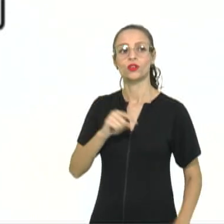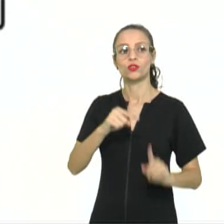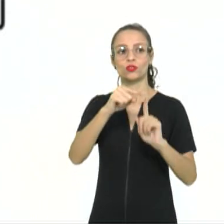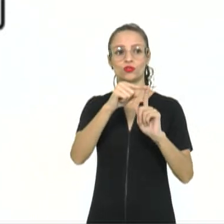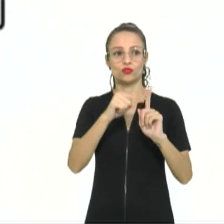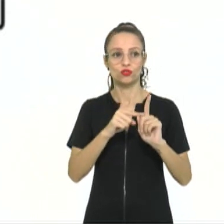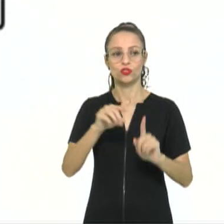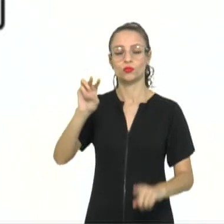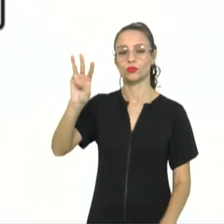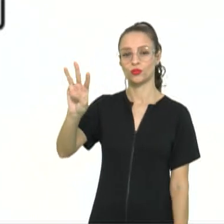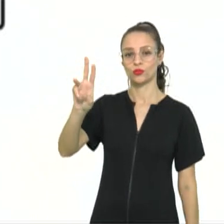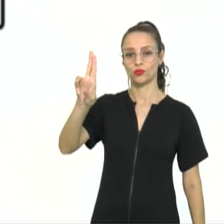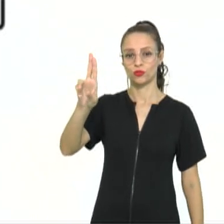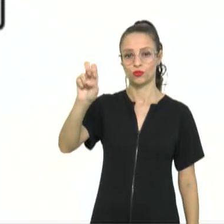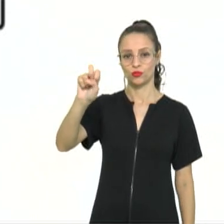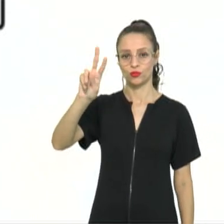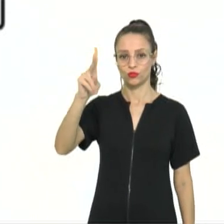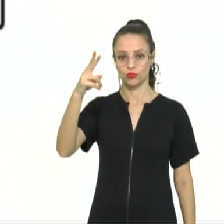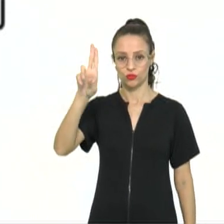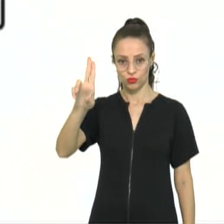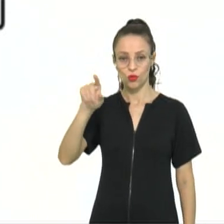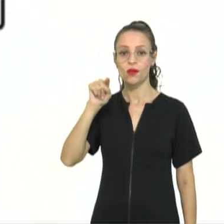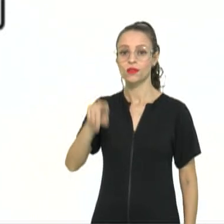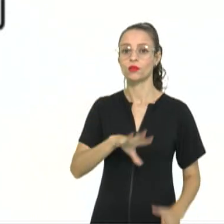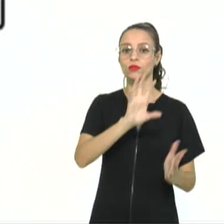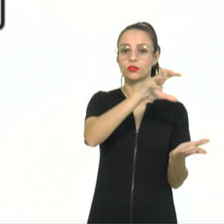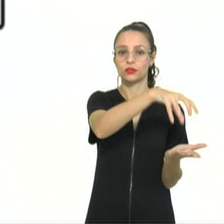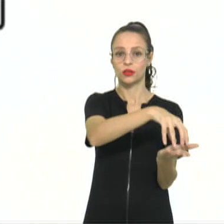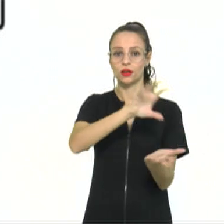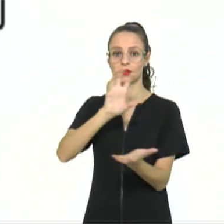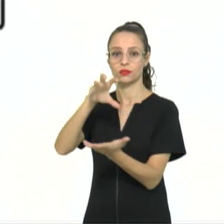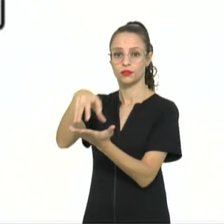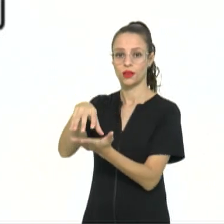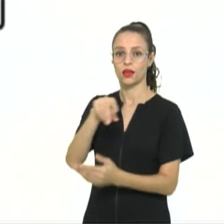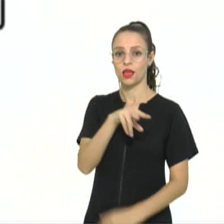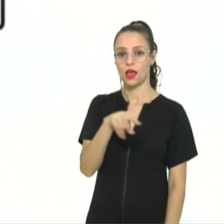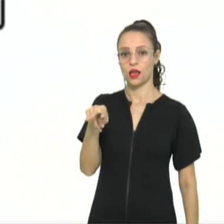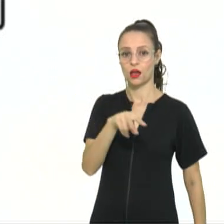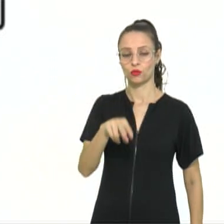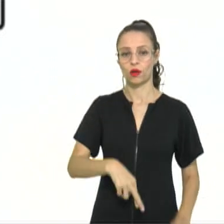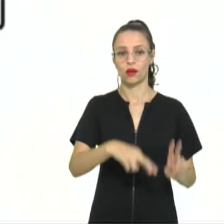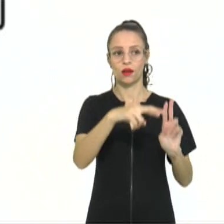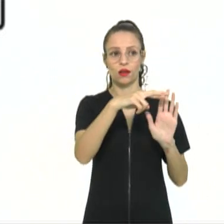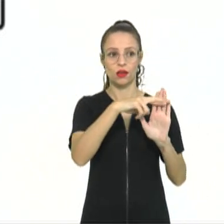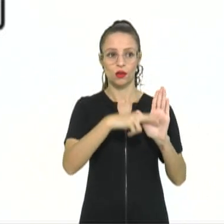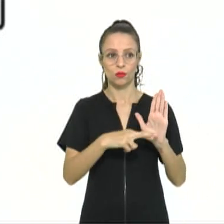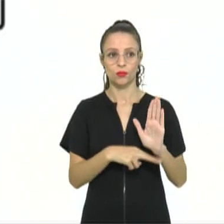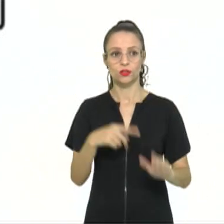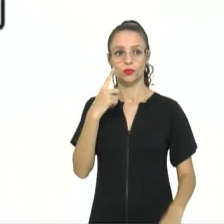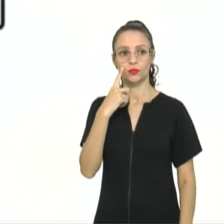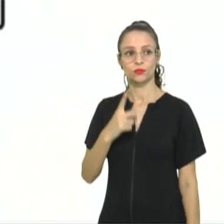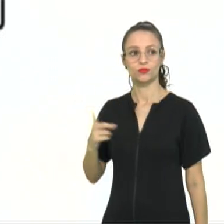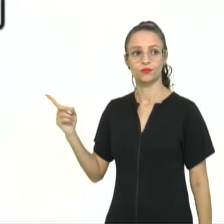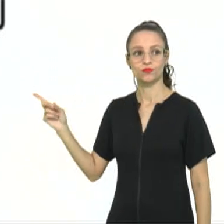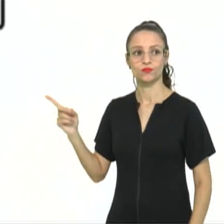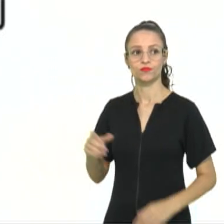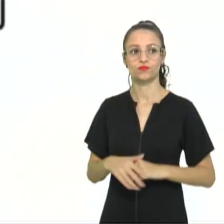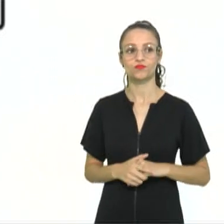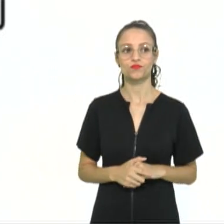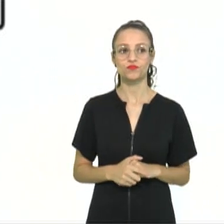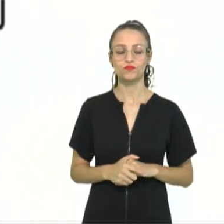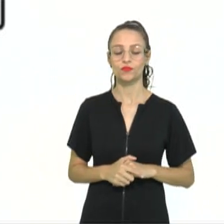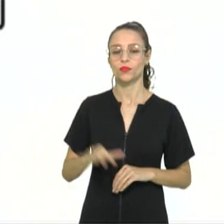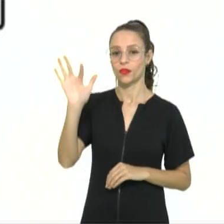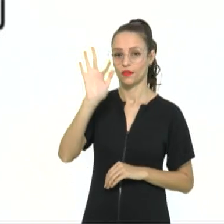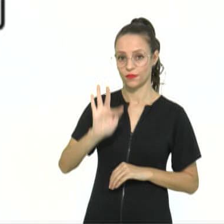as 2 entidades que vão regulamentar o Kung Fu aqui, né? Que é a International Wing Fu Federation, Federação